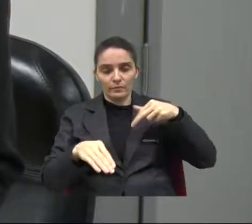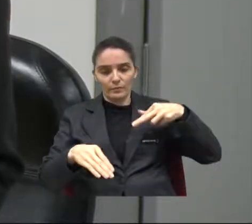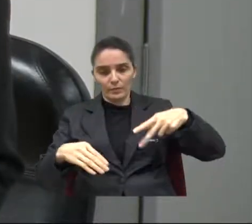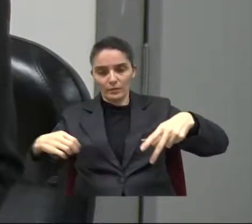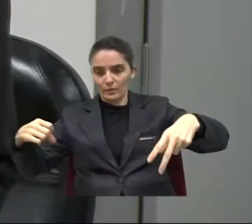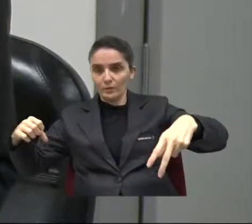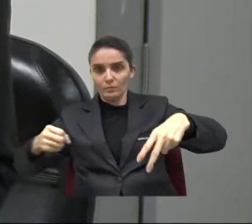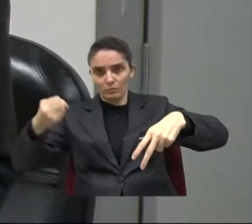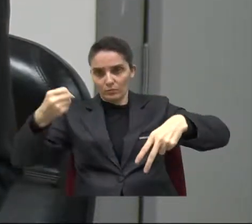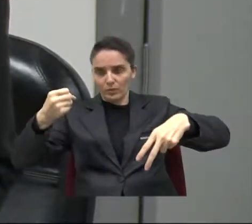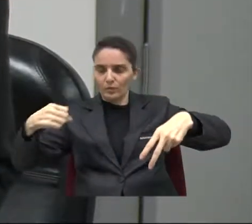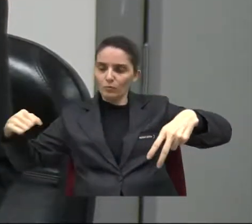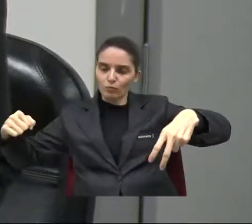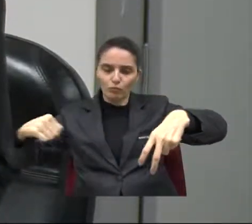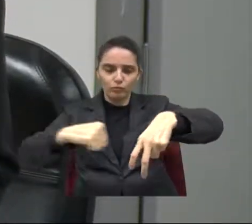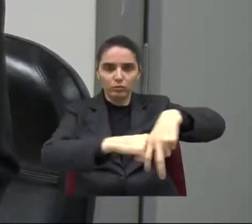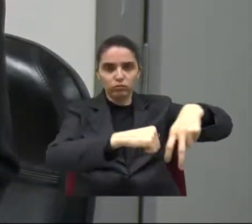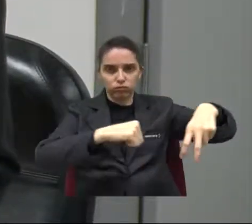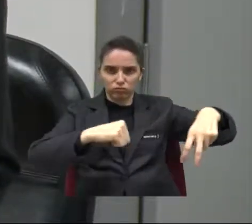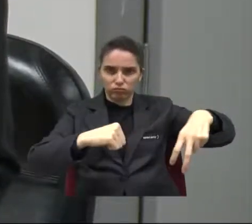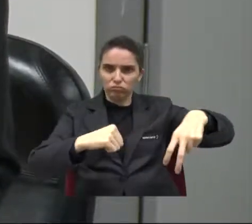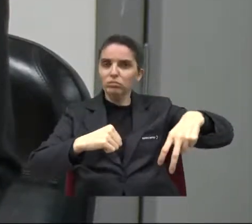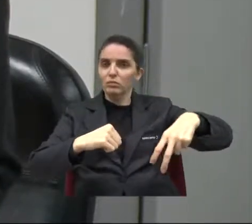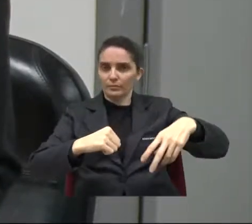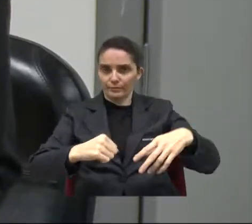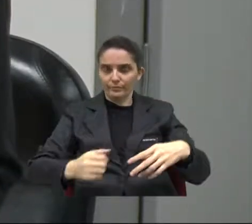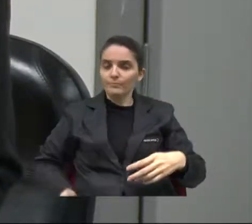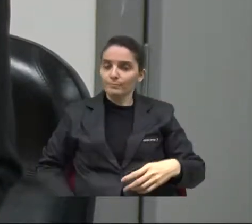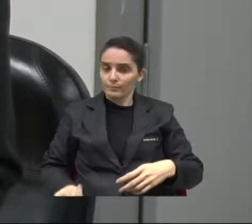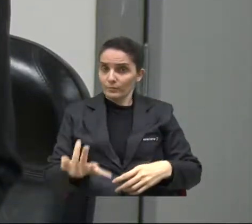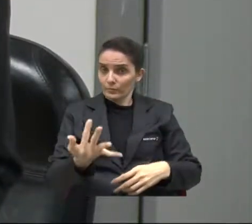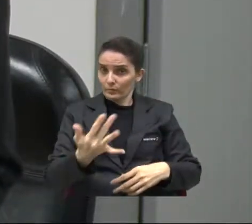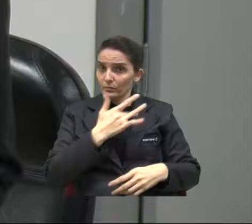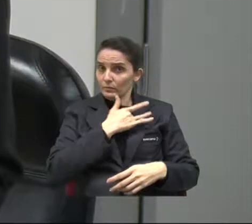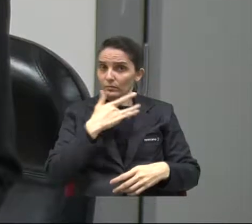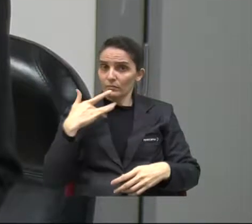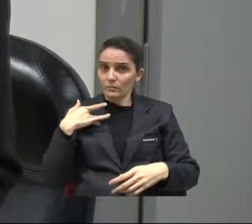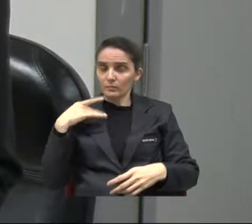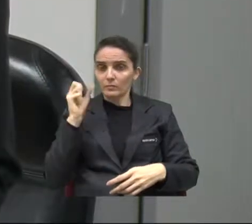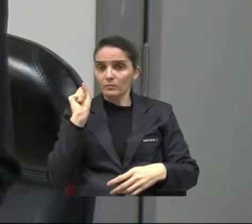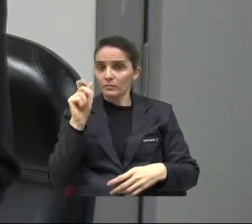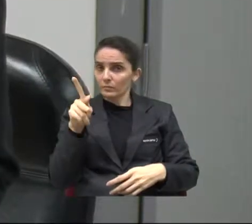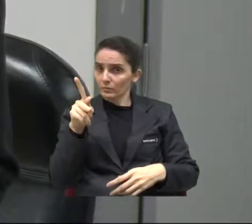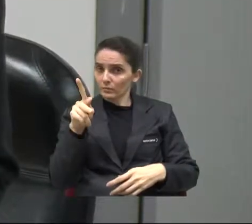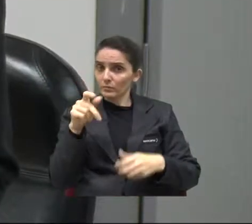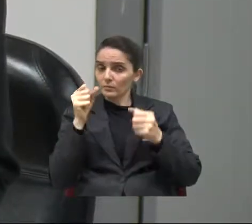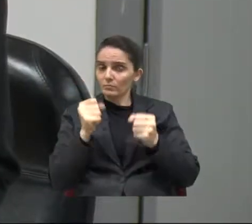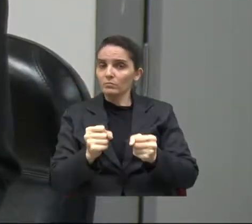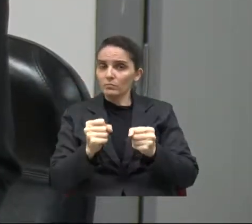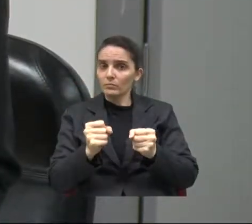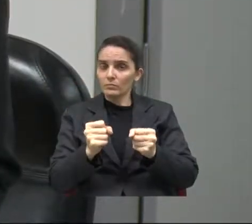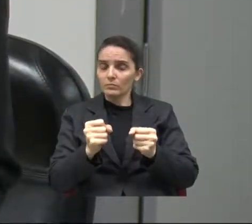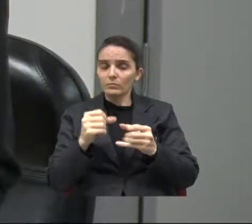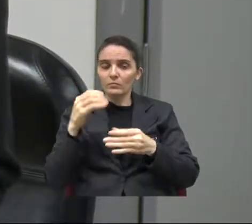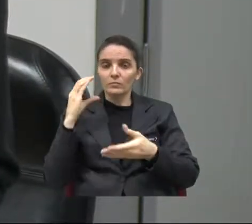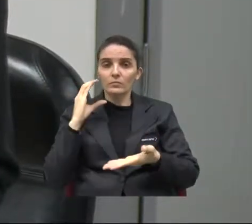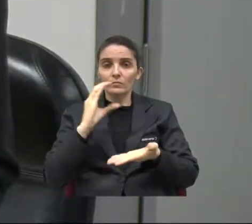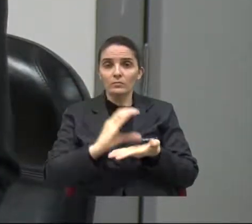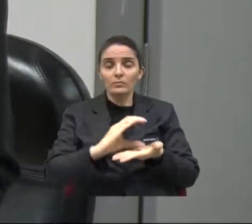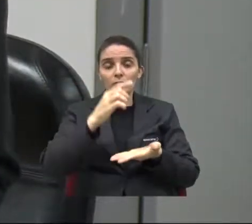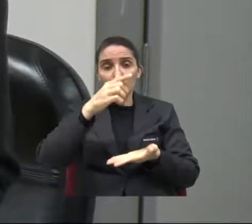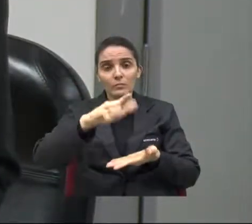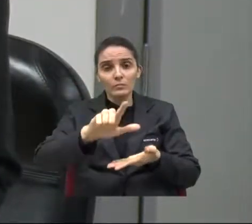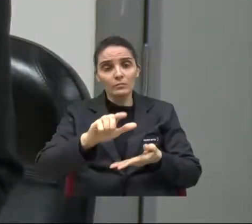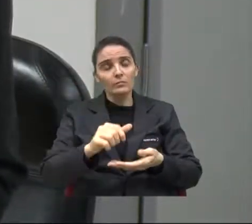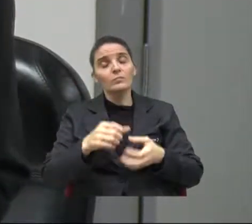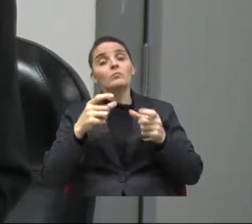no trânsito implica em gastos com a saúde e previdência, que poderiam ser investidos em outras áreas como